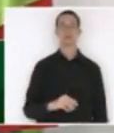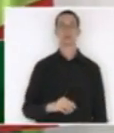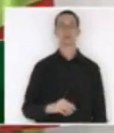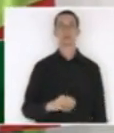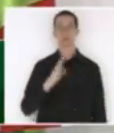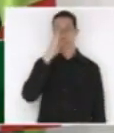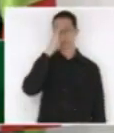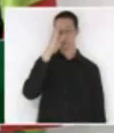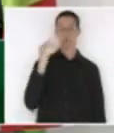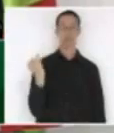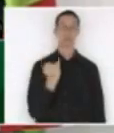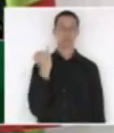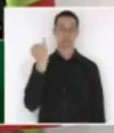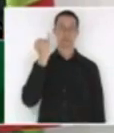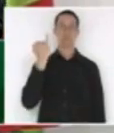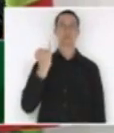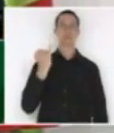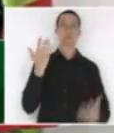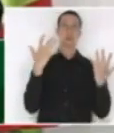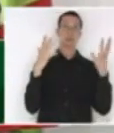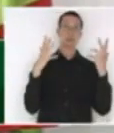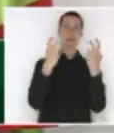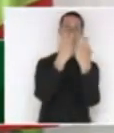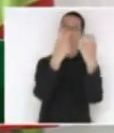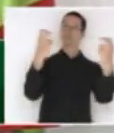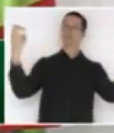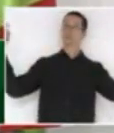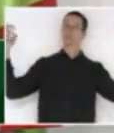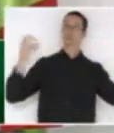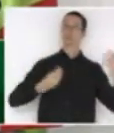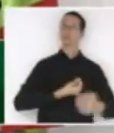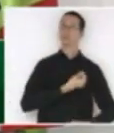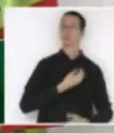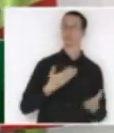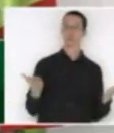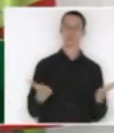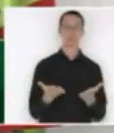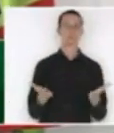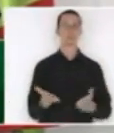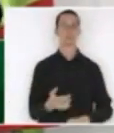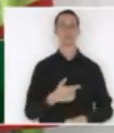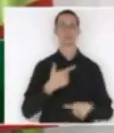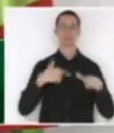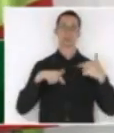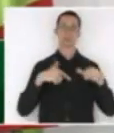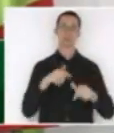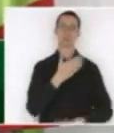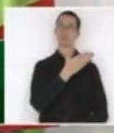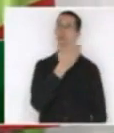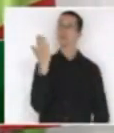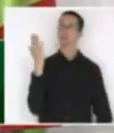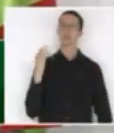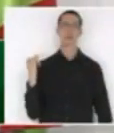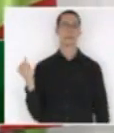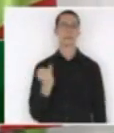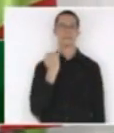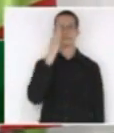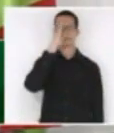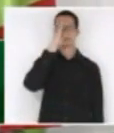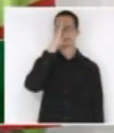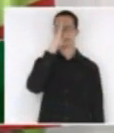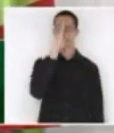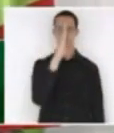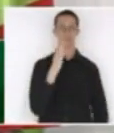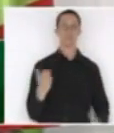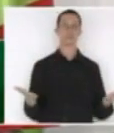Parabéns a cada um de vocês que aqui estão hoje. O trabalho de vocês, ele é fundamental nesse instante. Tem